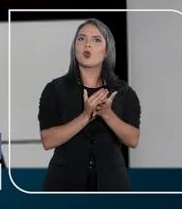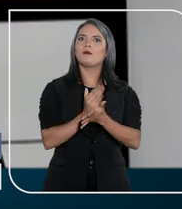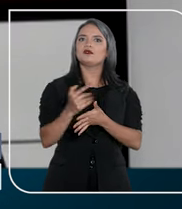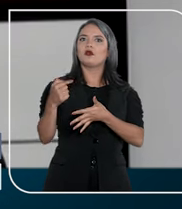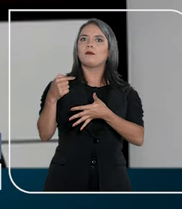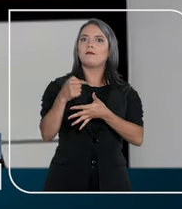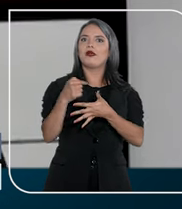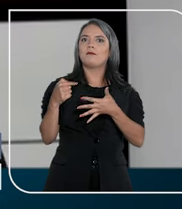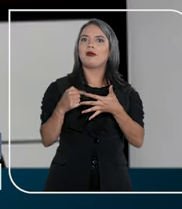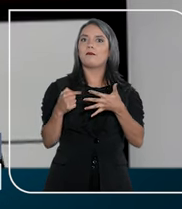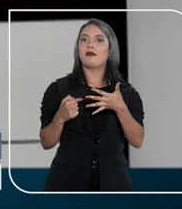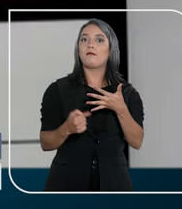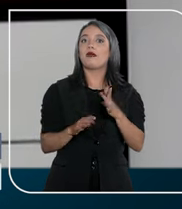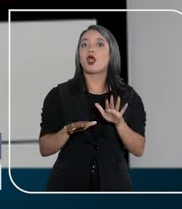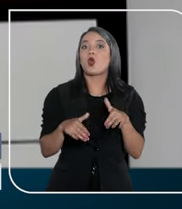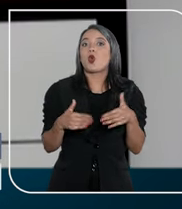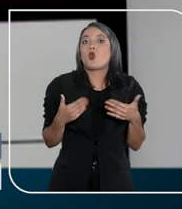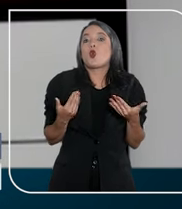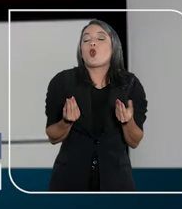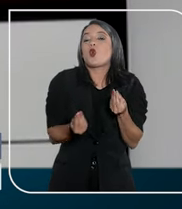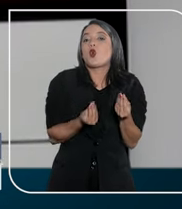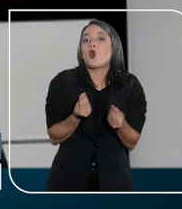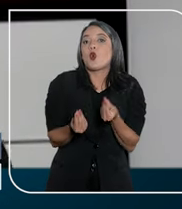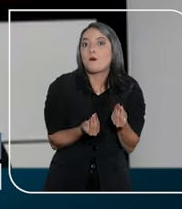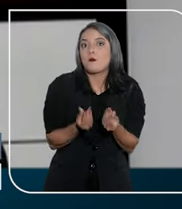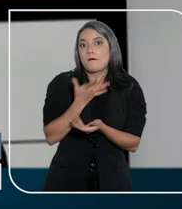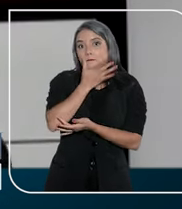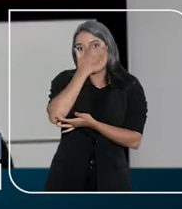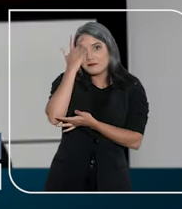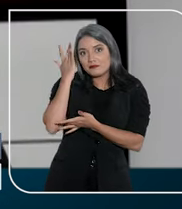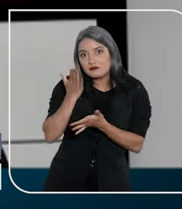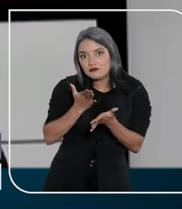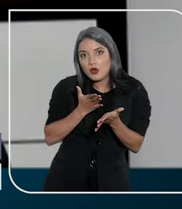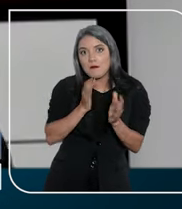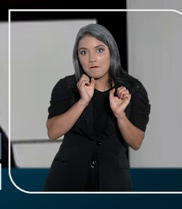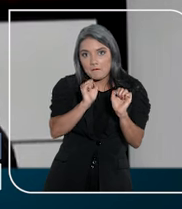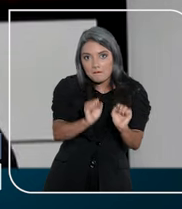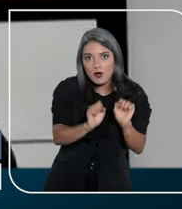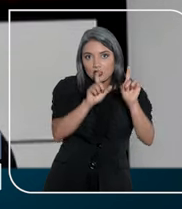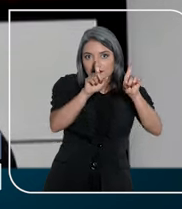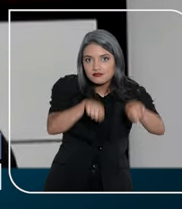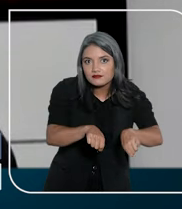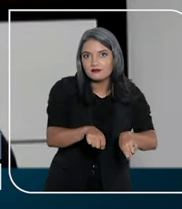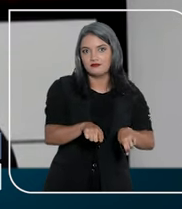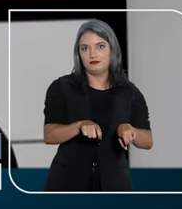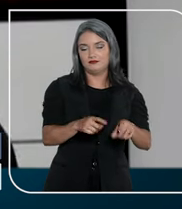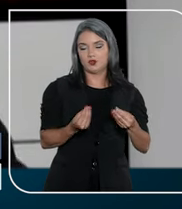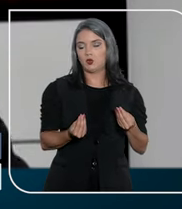hipóteses de preterição dos candidatos aprovados que lhes daria esse direito objetivo à nomeação.